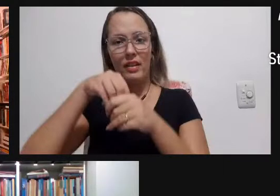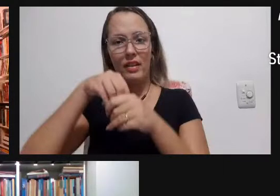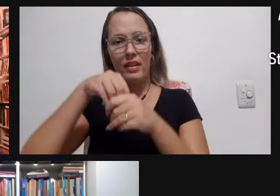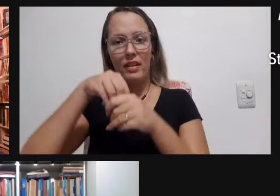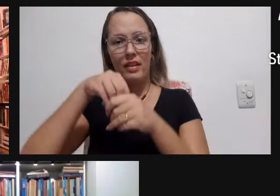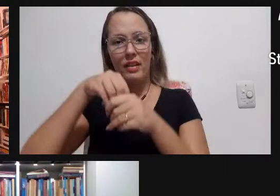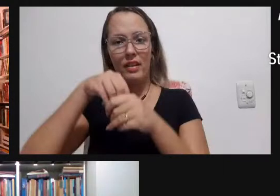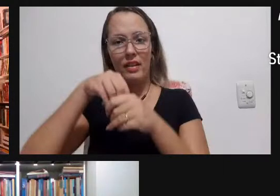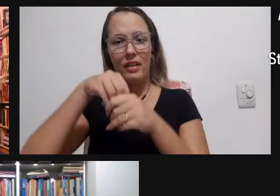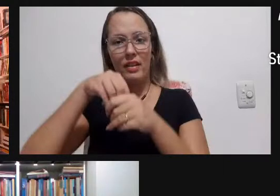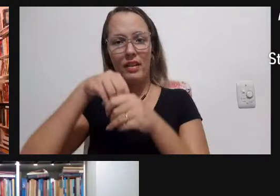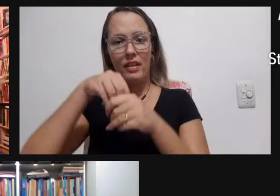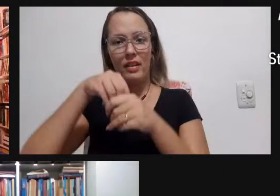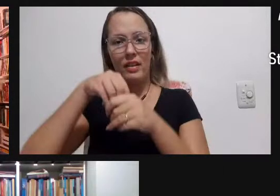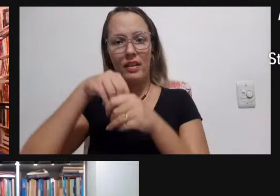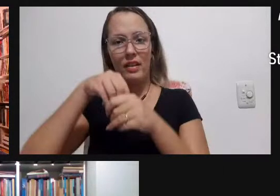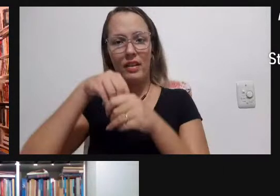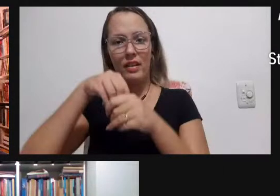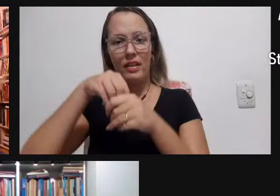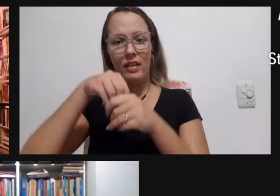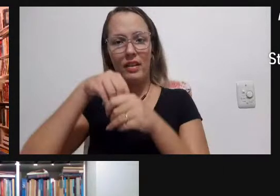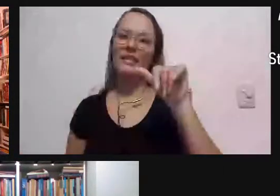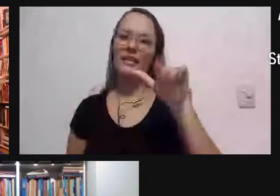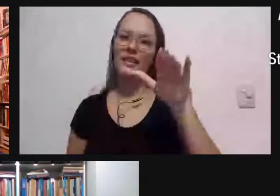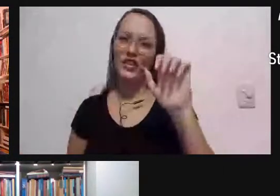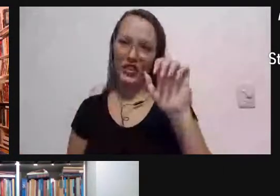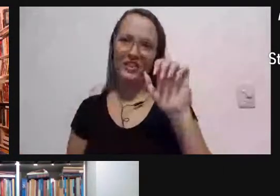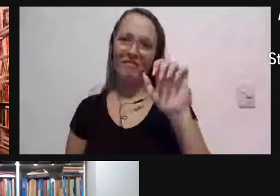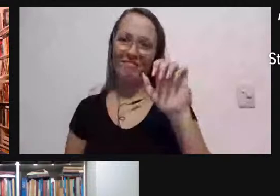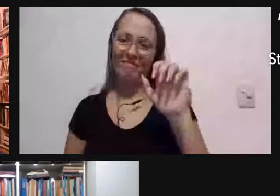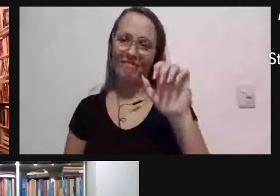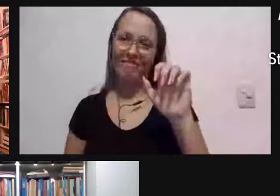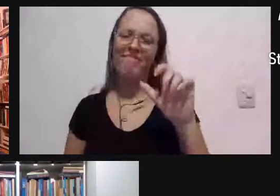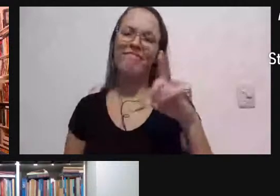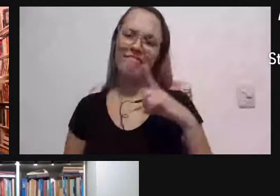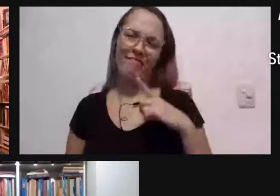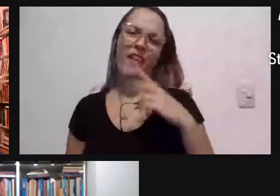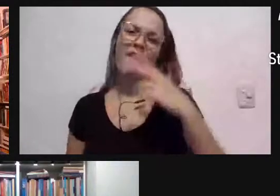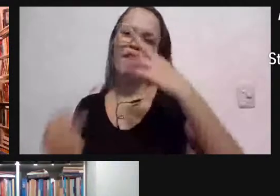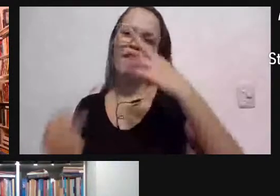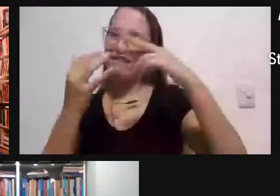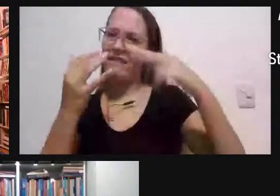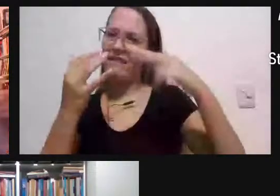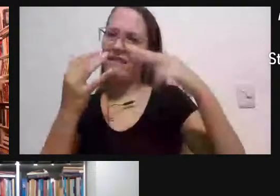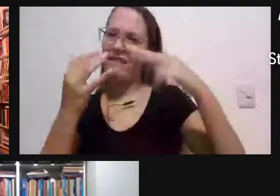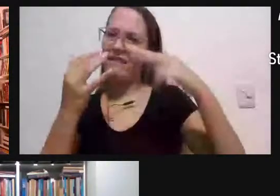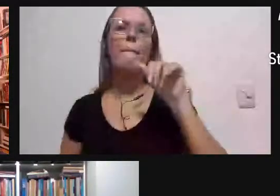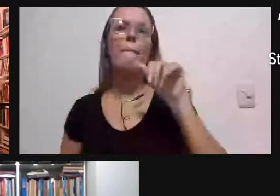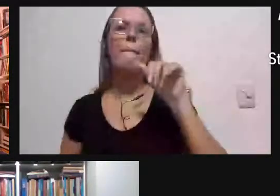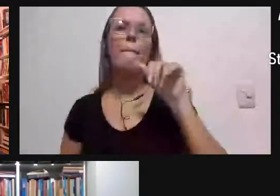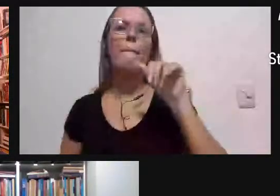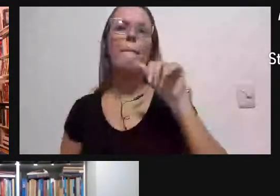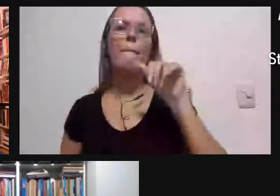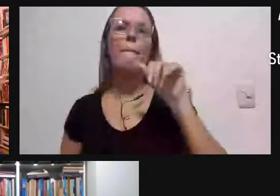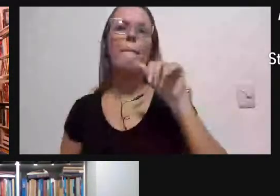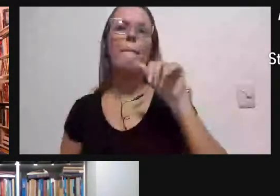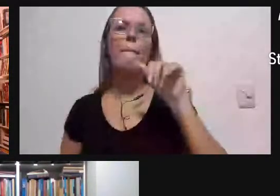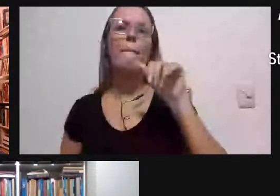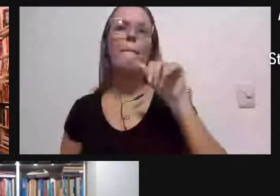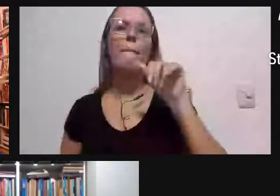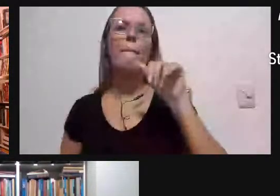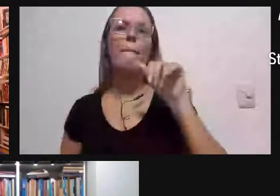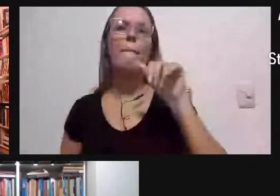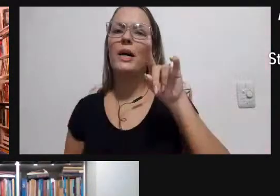uma adesão, né? Não é alguém que diz ele é pardo, né? Tem outras fontes que dizem ele é de cor, ele é